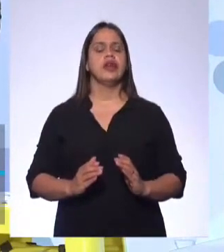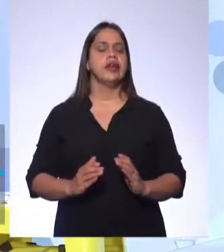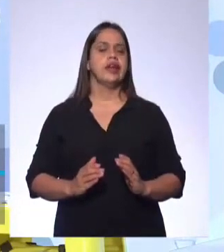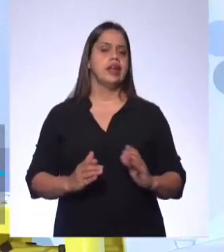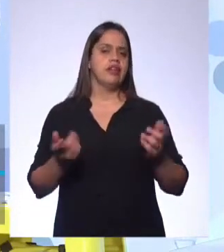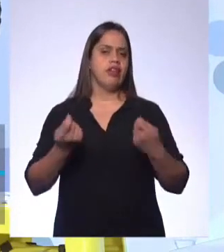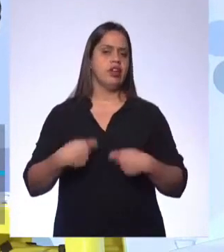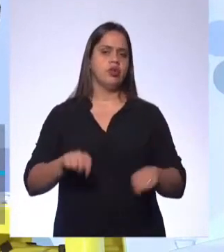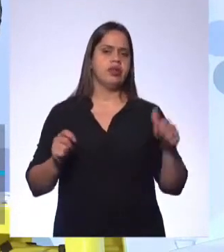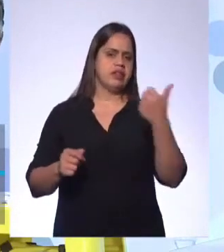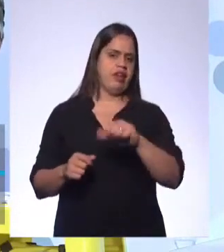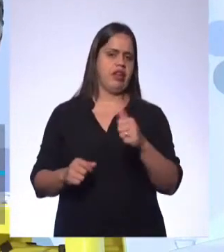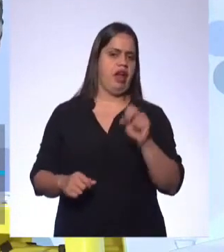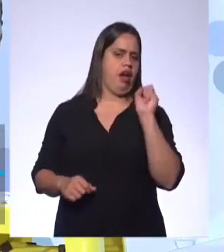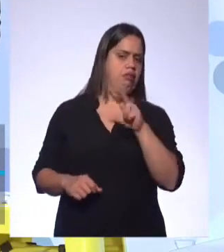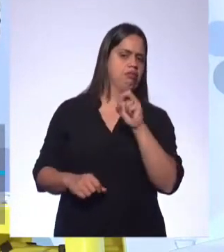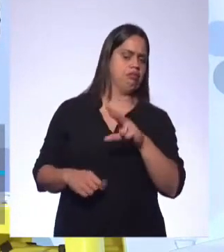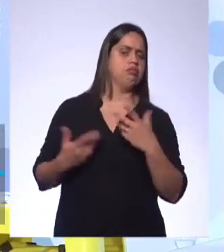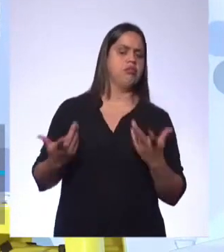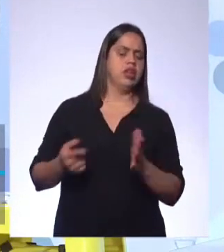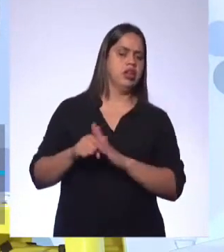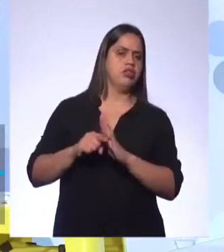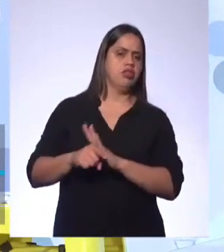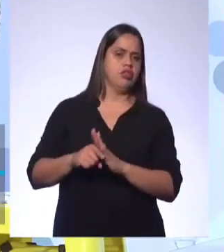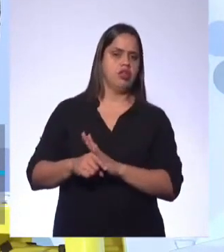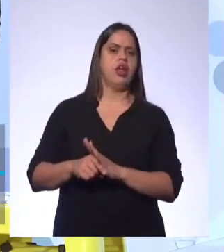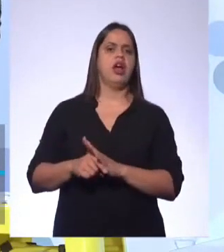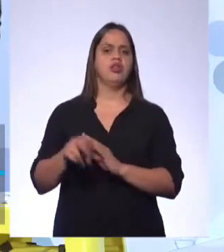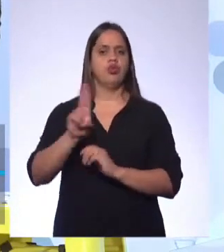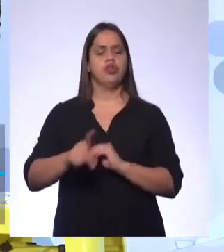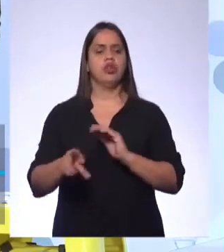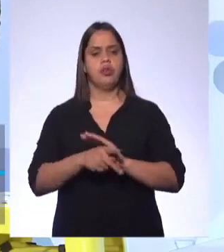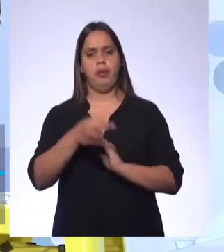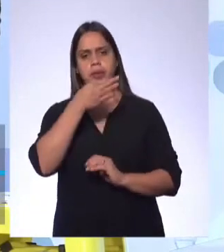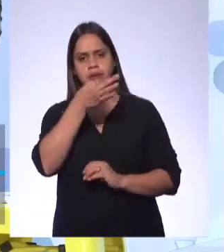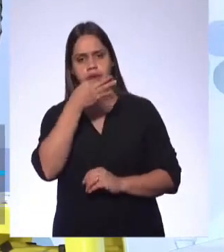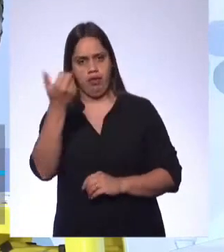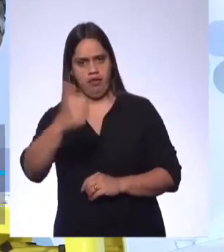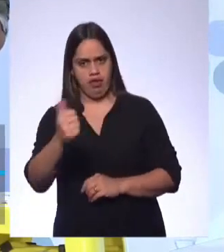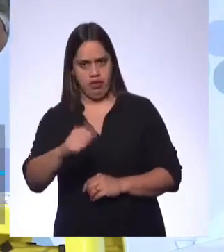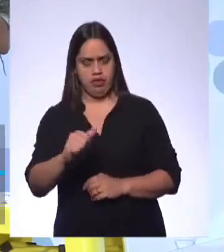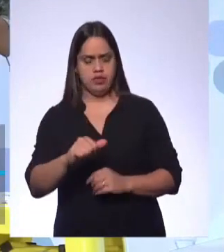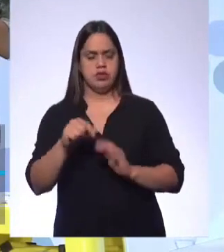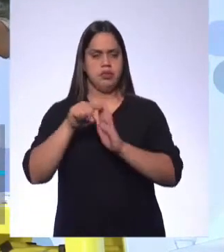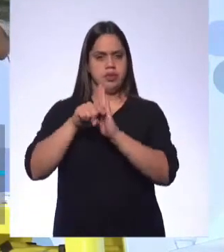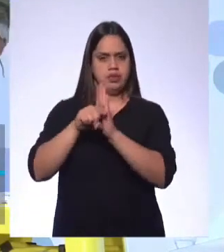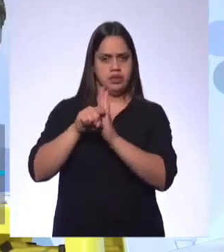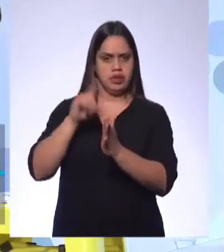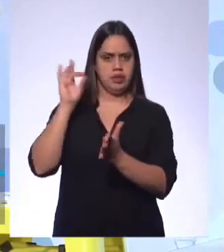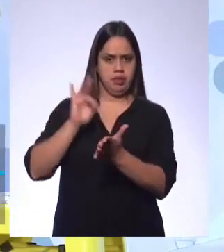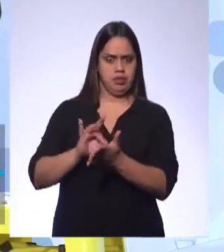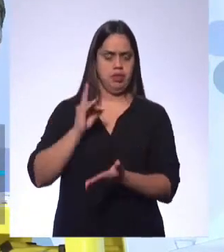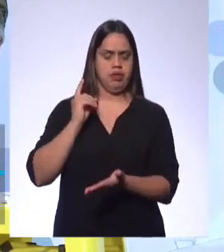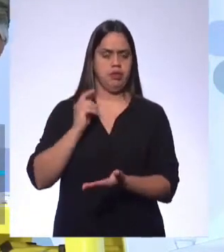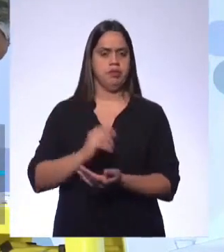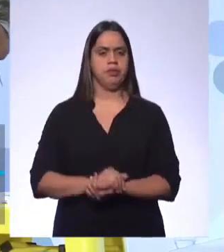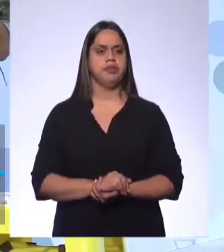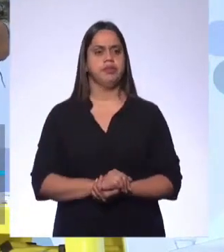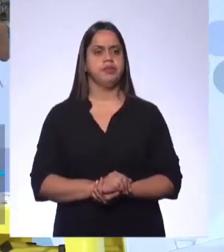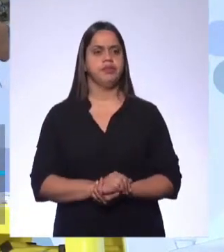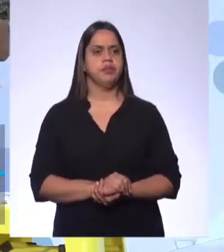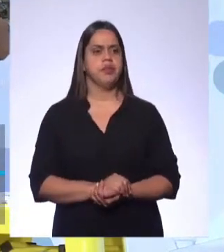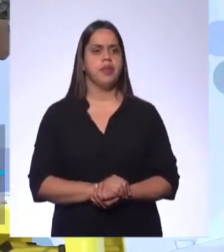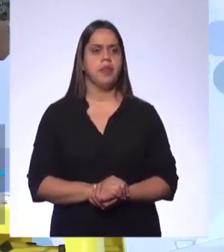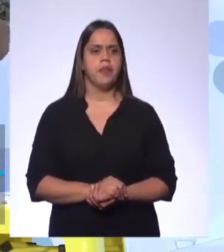ser verificados, questionados pelo senso crítico, não é? Então, é muito importante. Eu coloquei